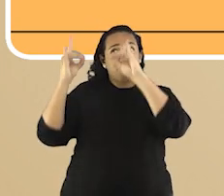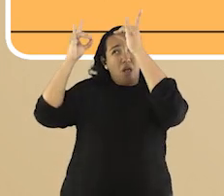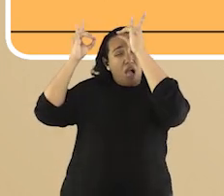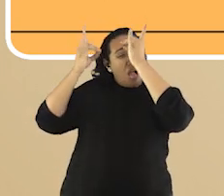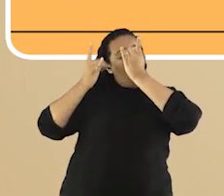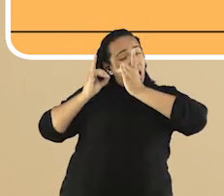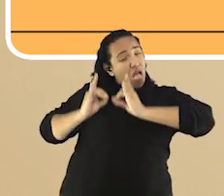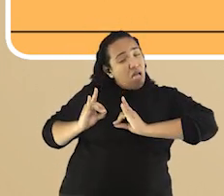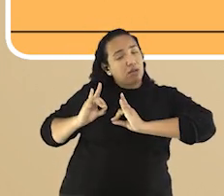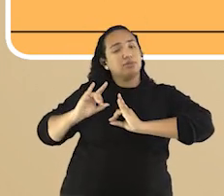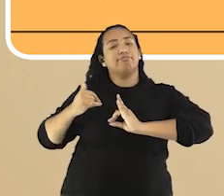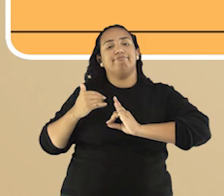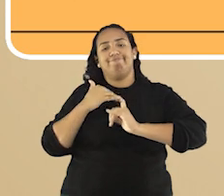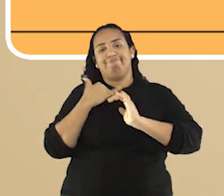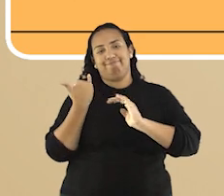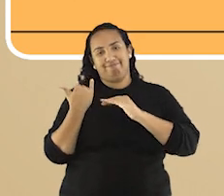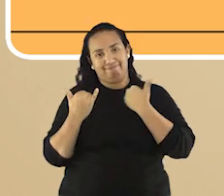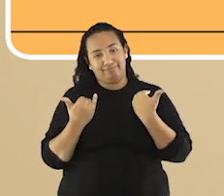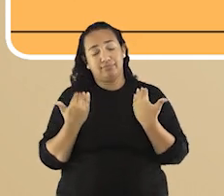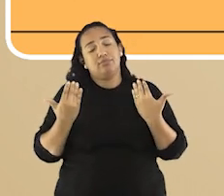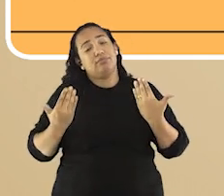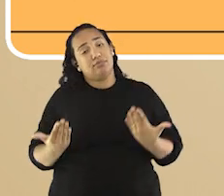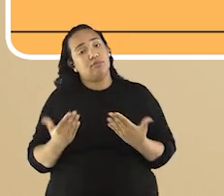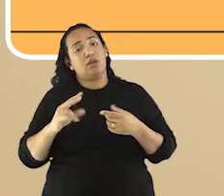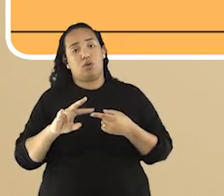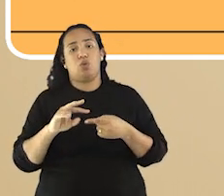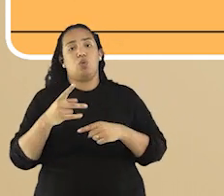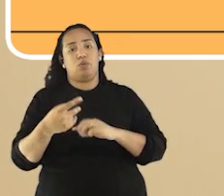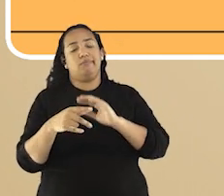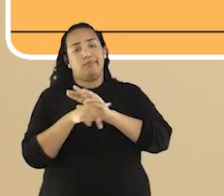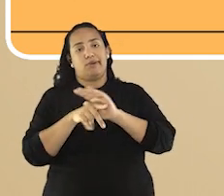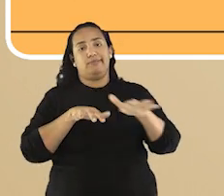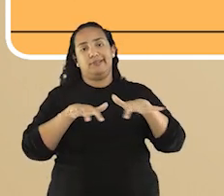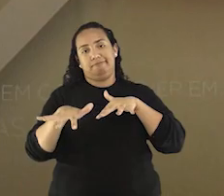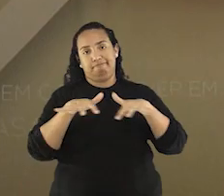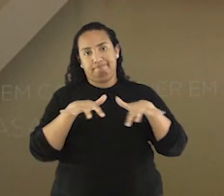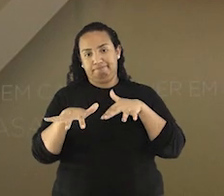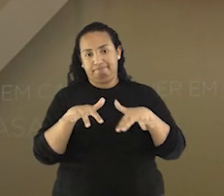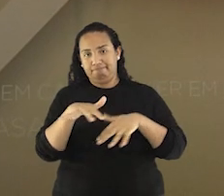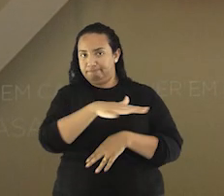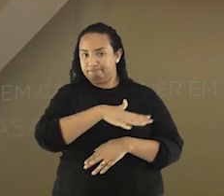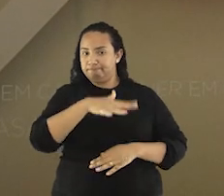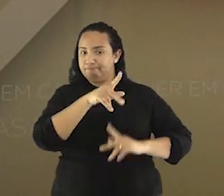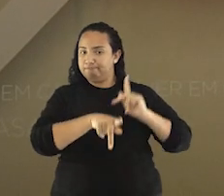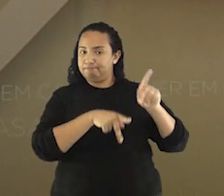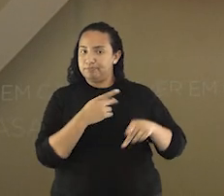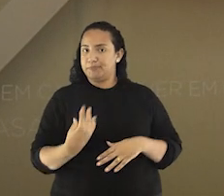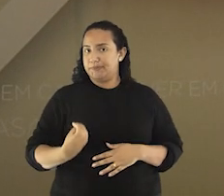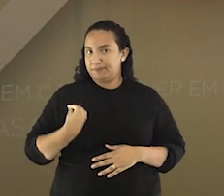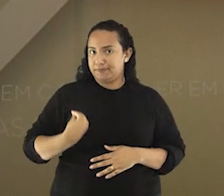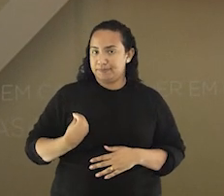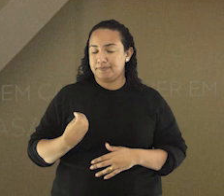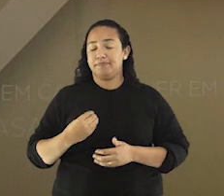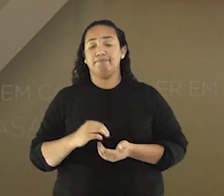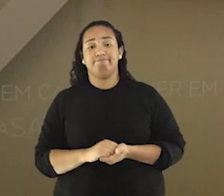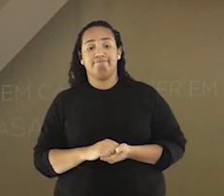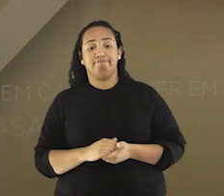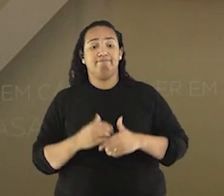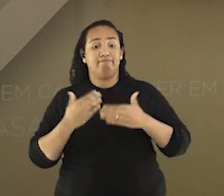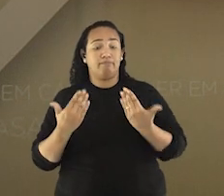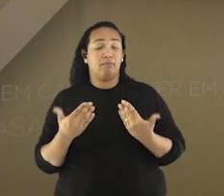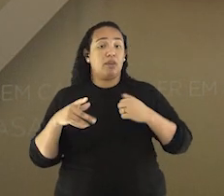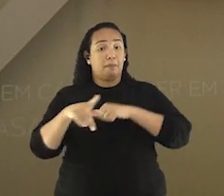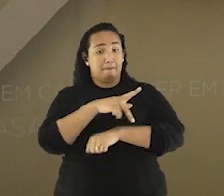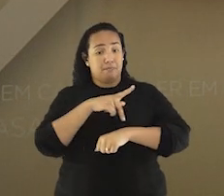Essas são algumas das consequências desses tremores em áreas continentais. Em países desenvolvidos como os